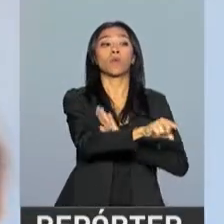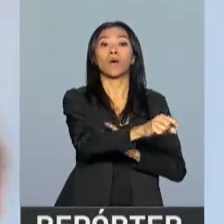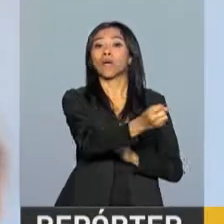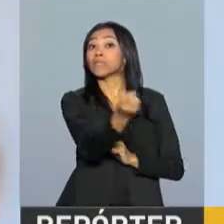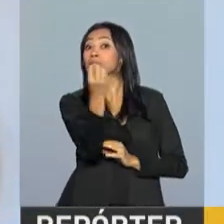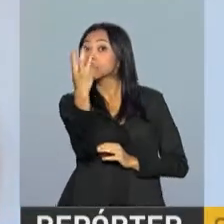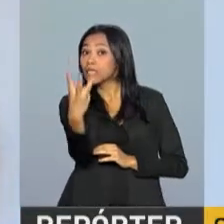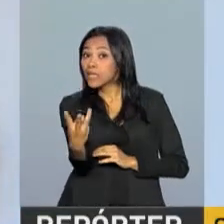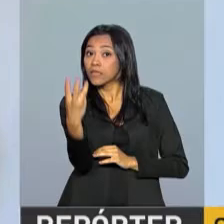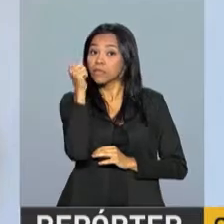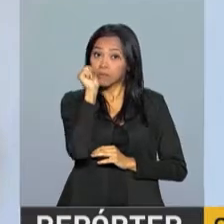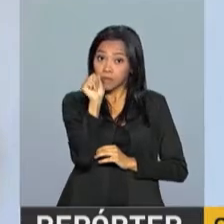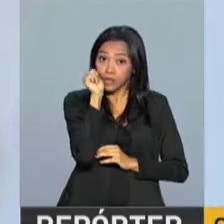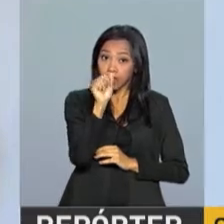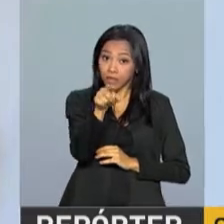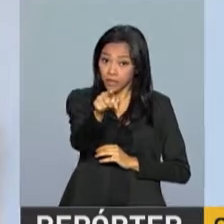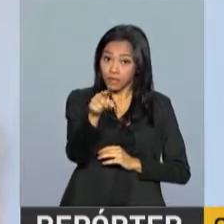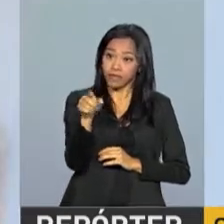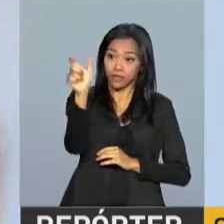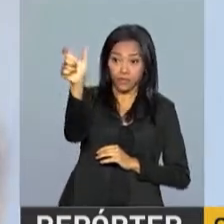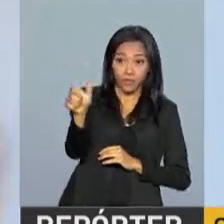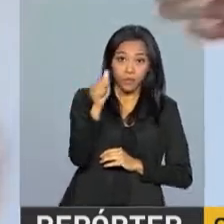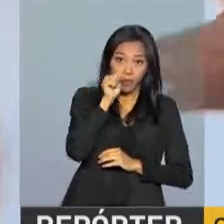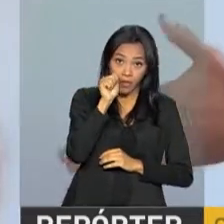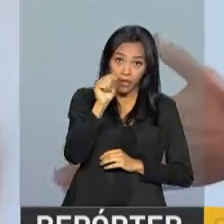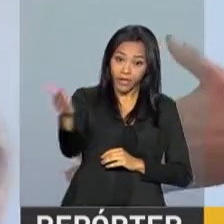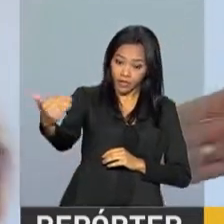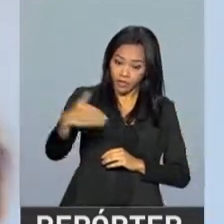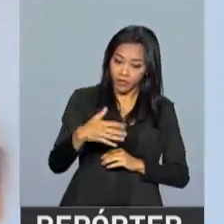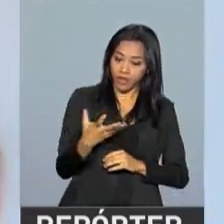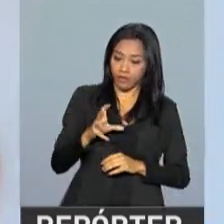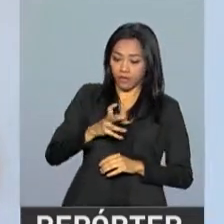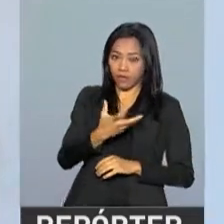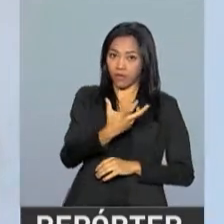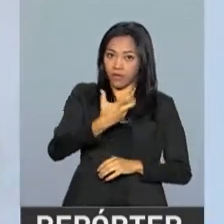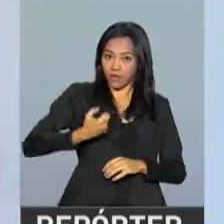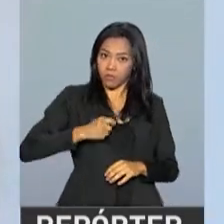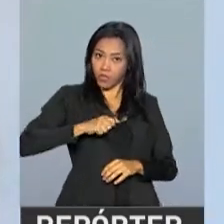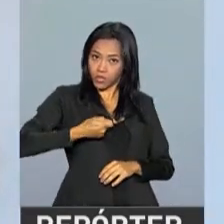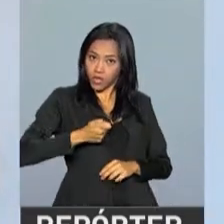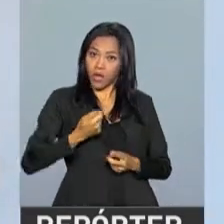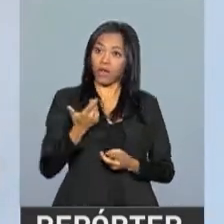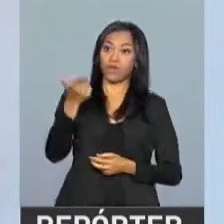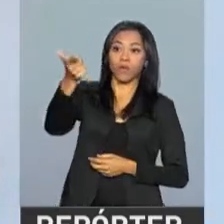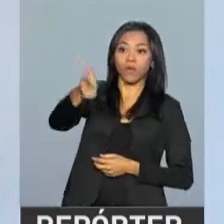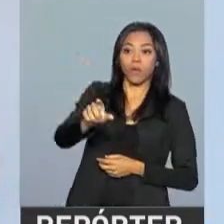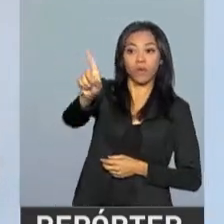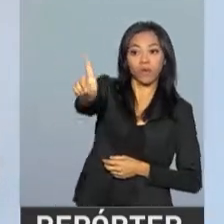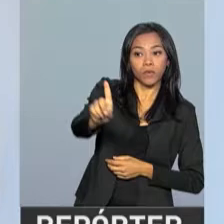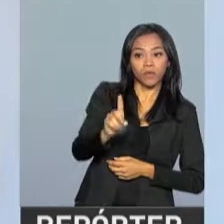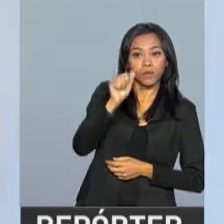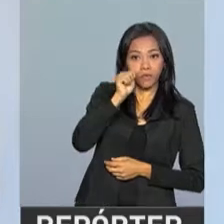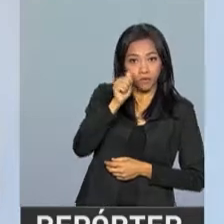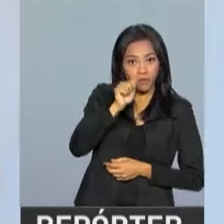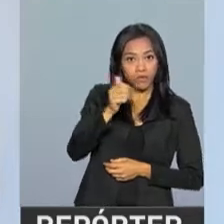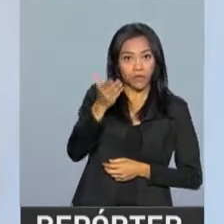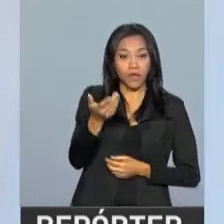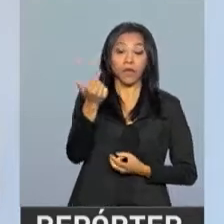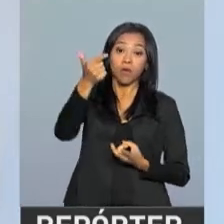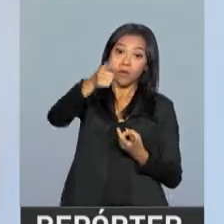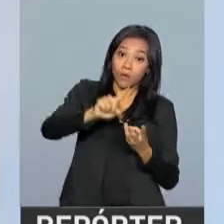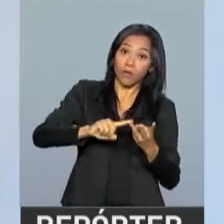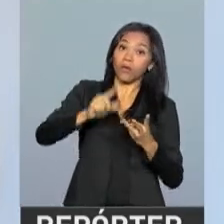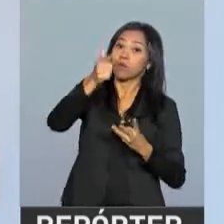aqui três mulheres a senhora que veio aqui receber a chave a dona dilma que está aqui a dona